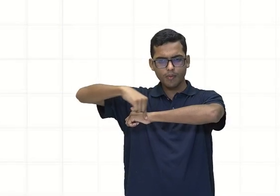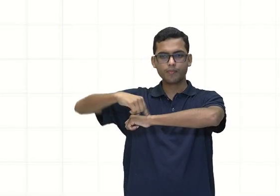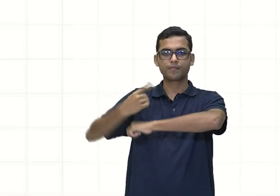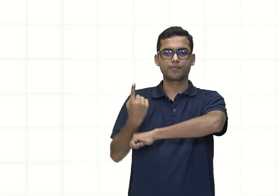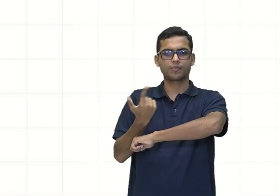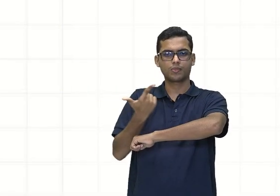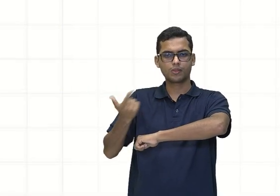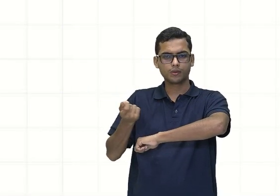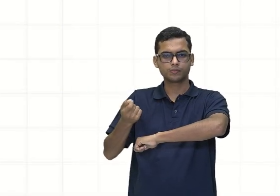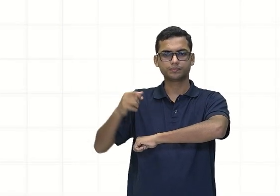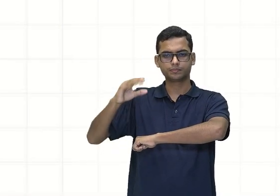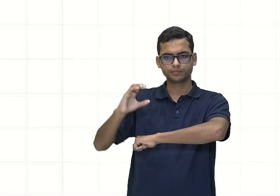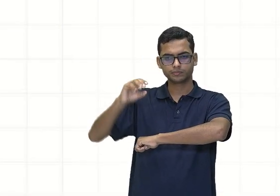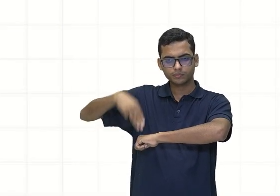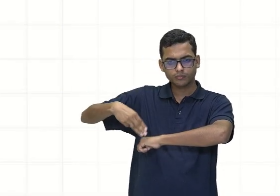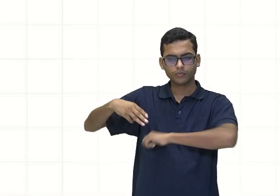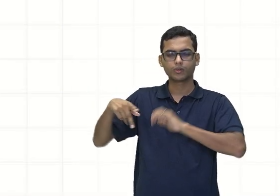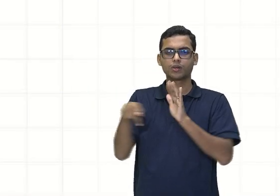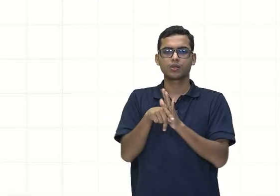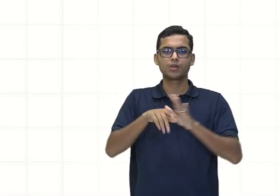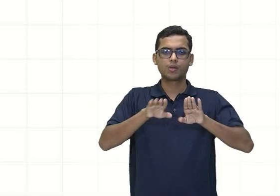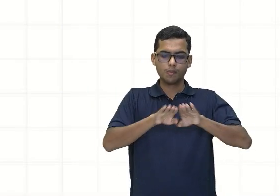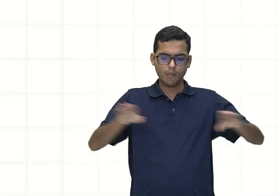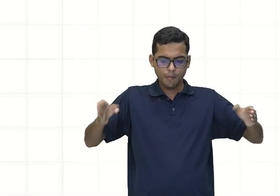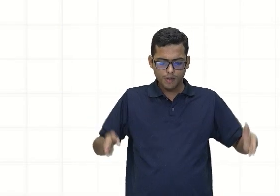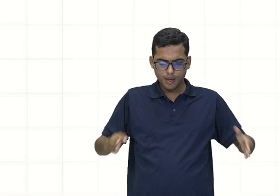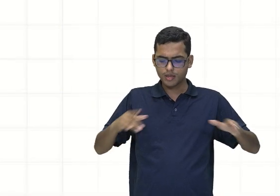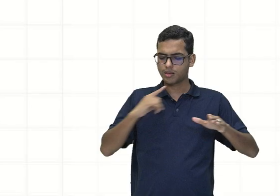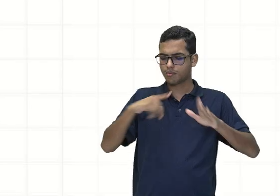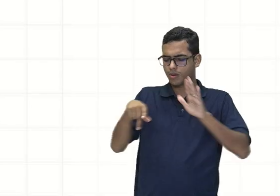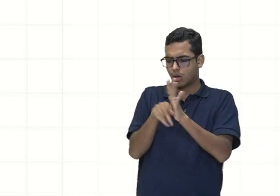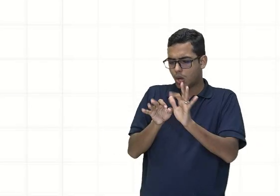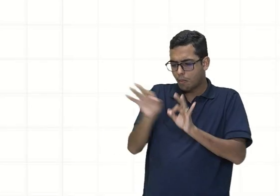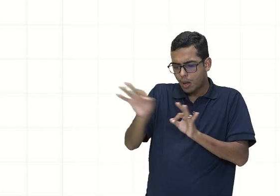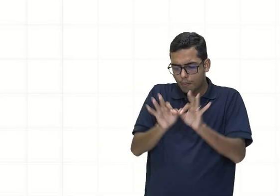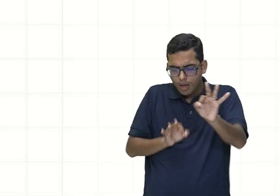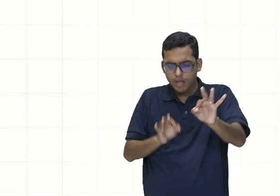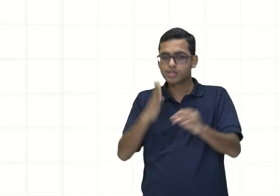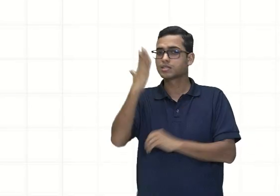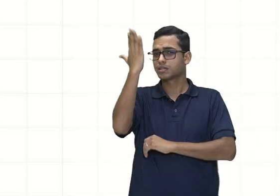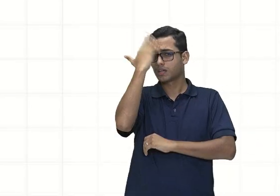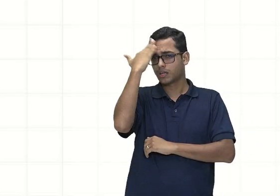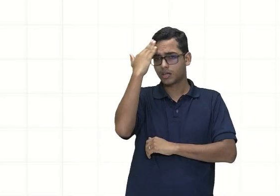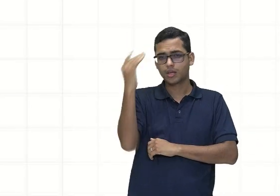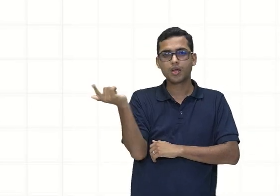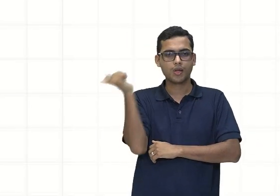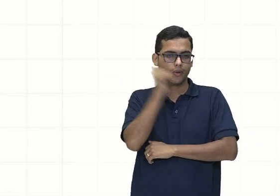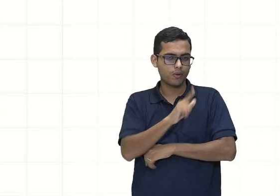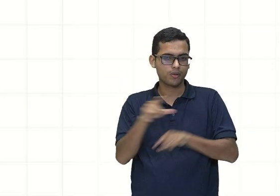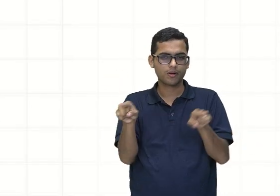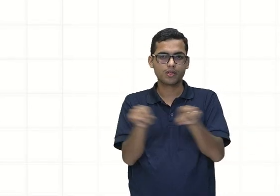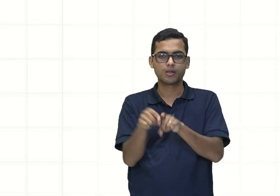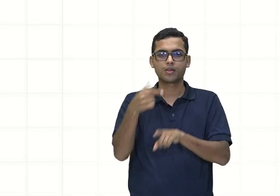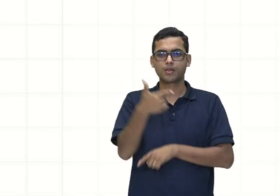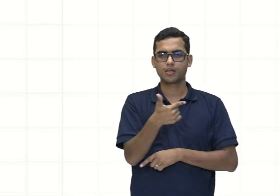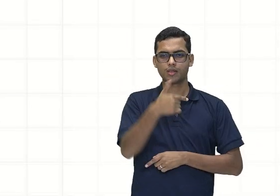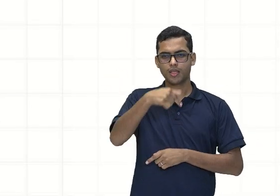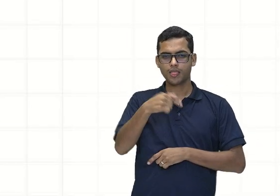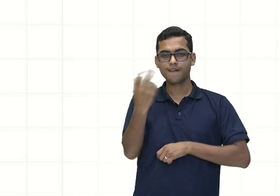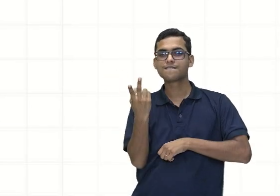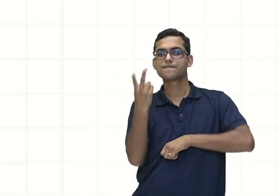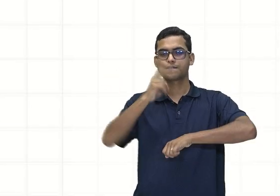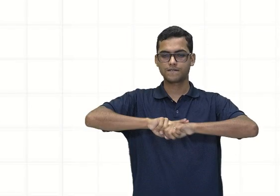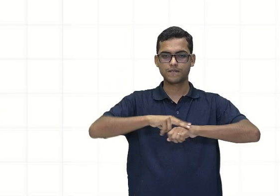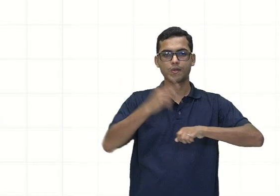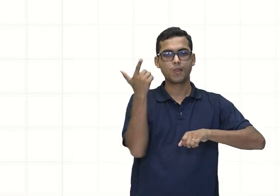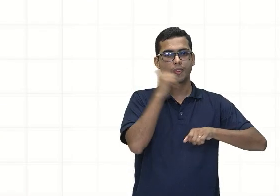para medir uma mesa, Henrique observou que ela cabia 27 vezes